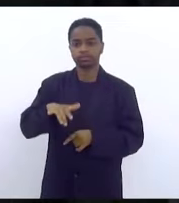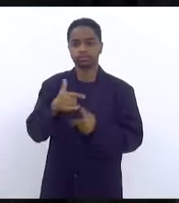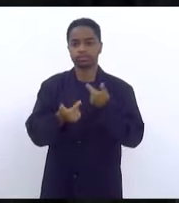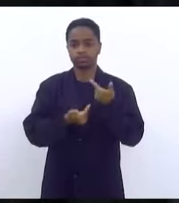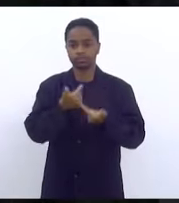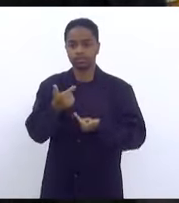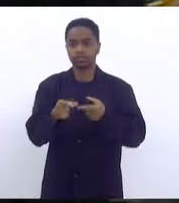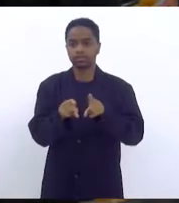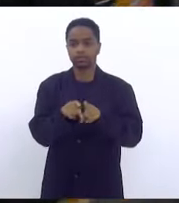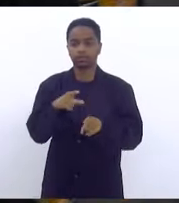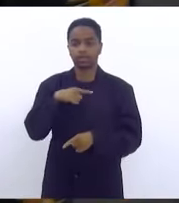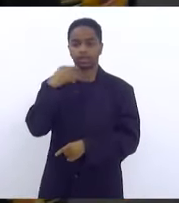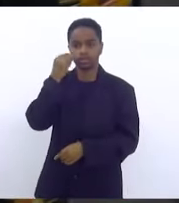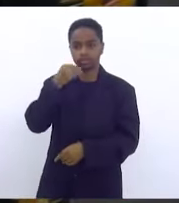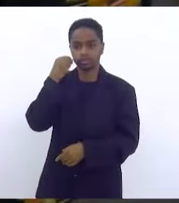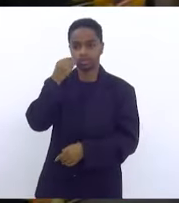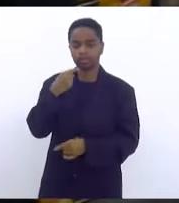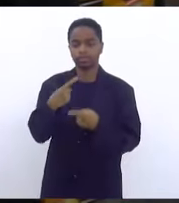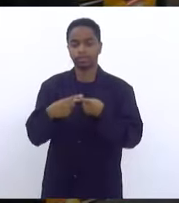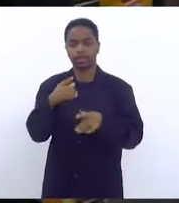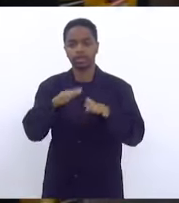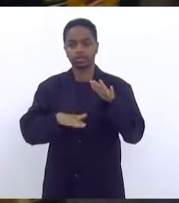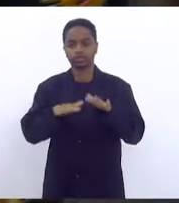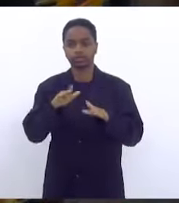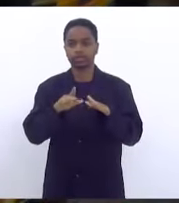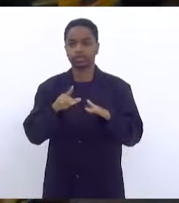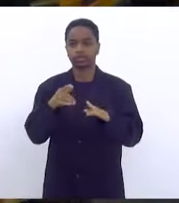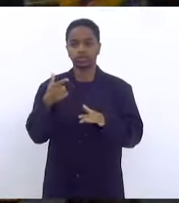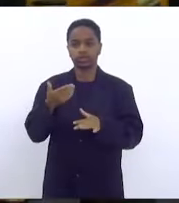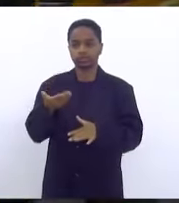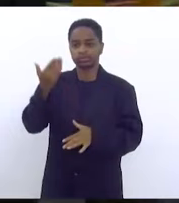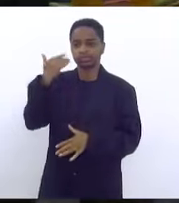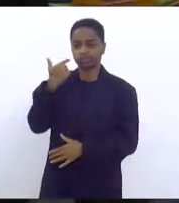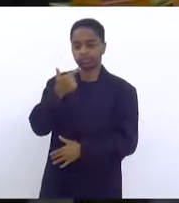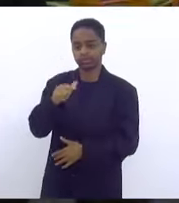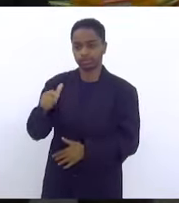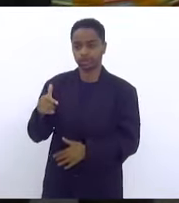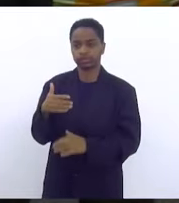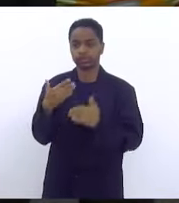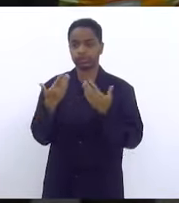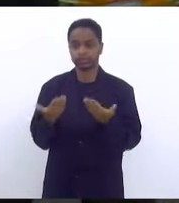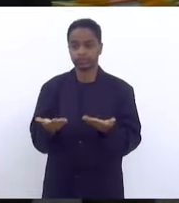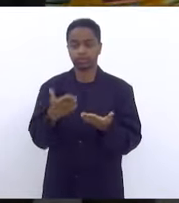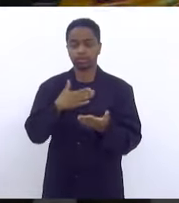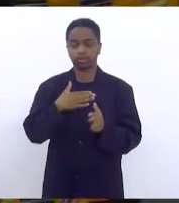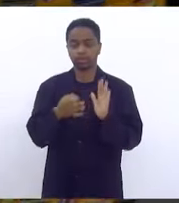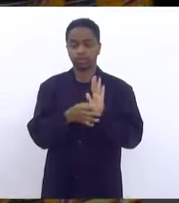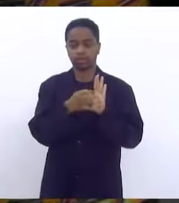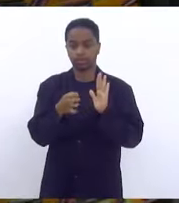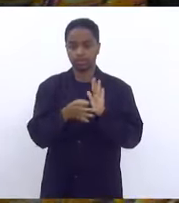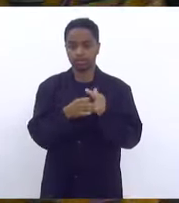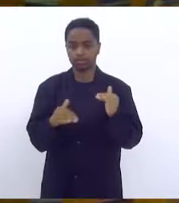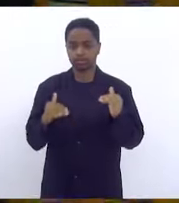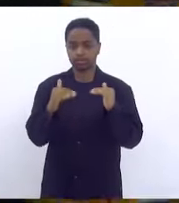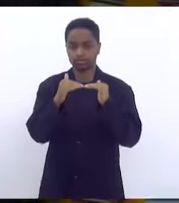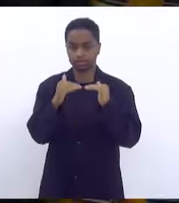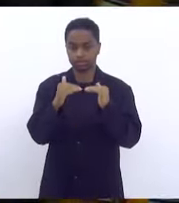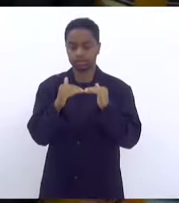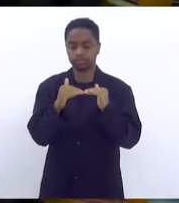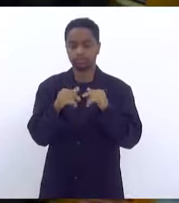ter experiências que muitas vezes não tiveram. Então, o meu parecer é